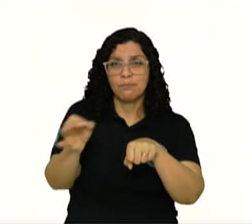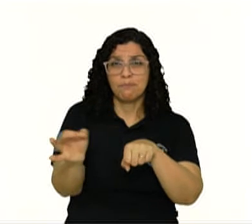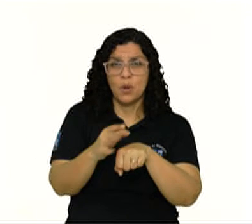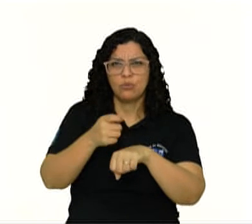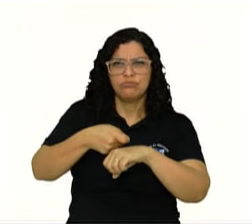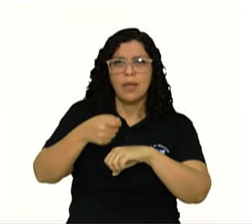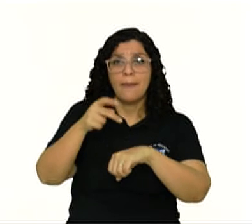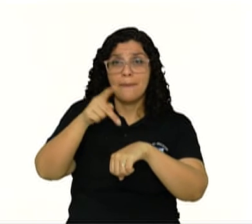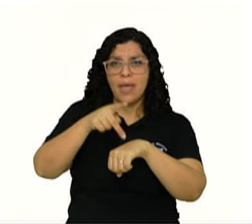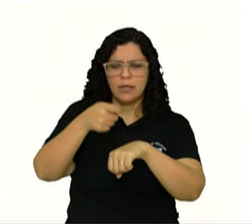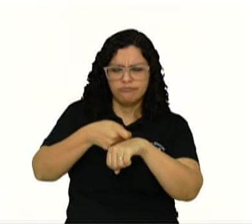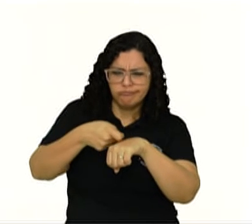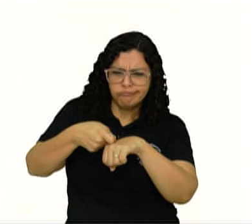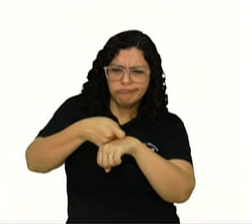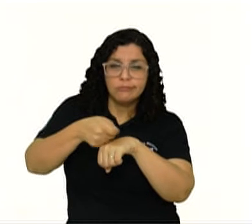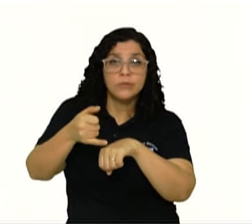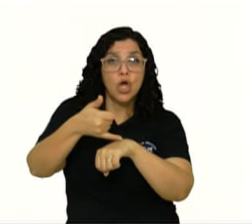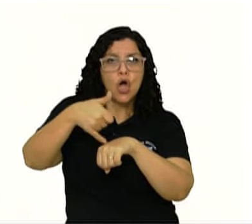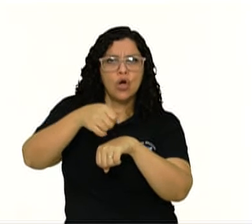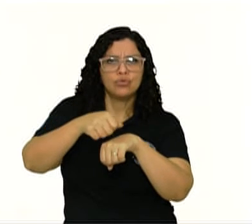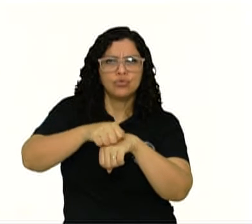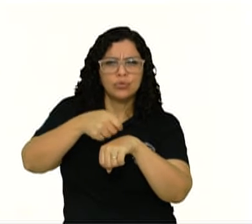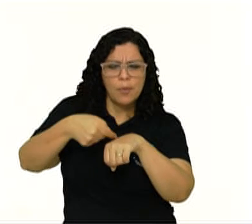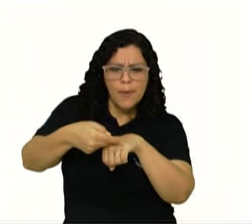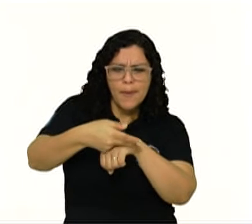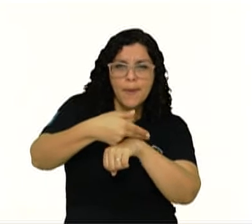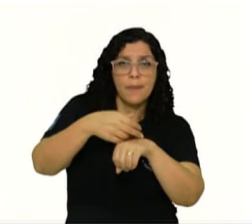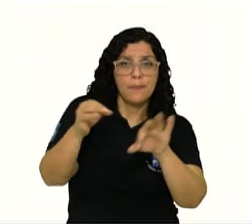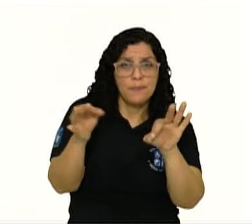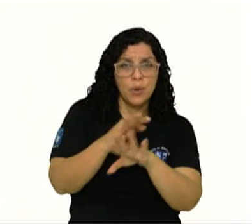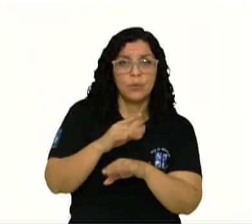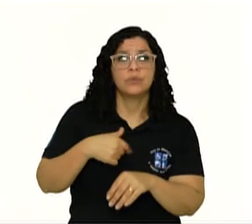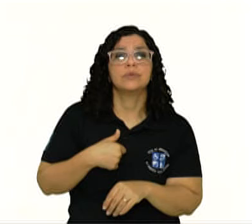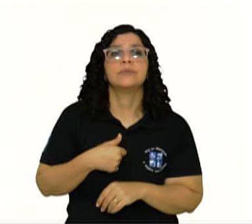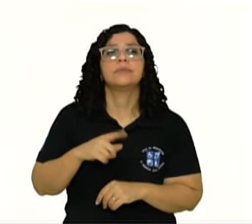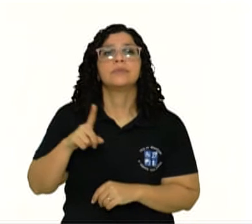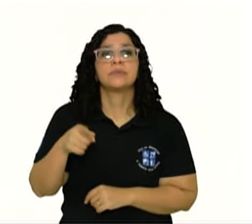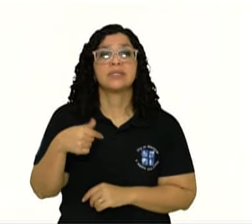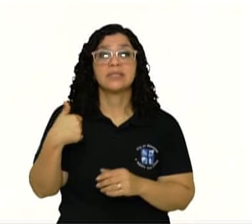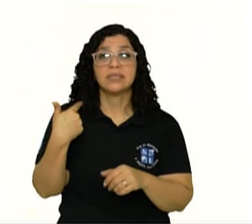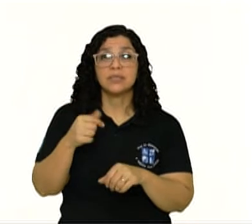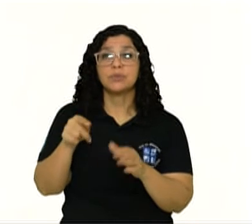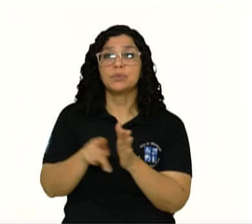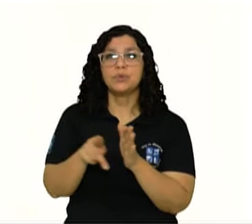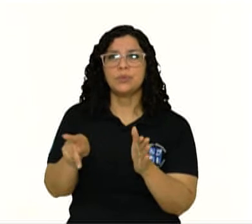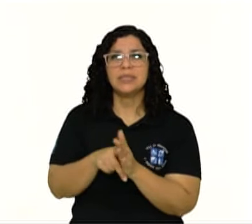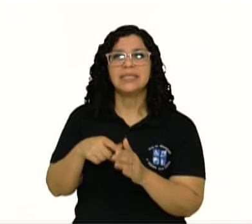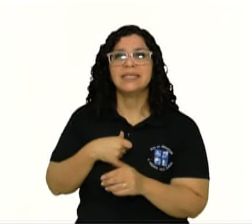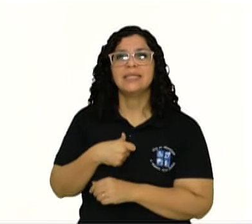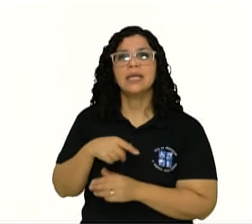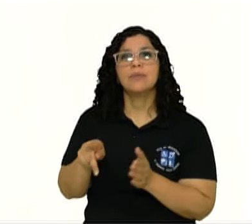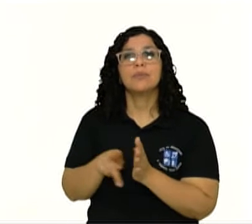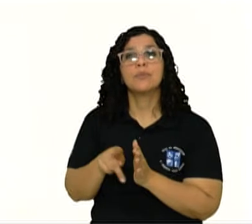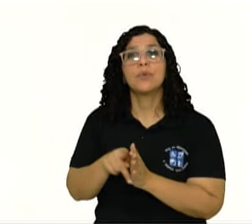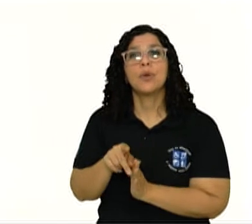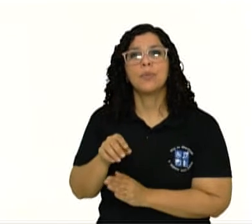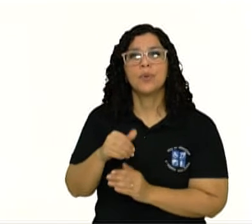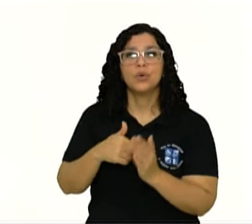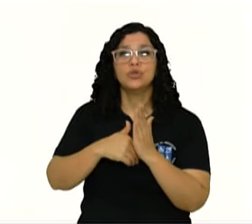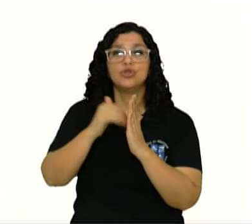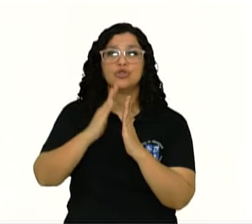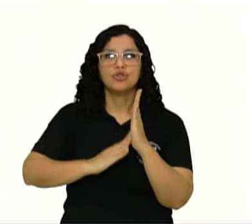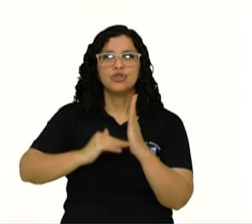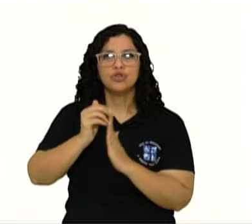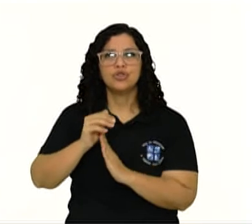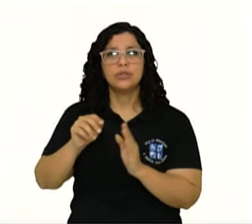assim o formato, o desenho da gravura. O grafismo é feito com barras de tinta à base de